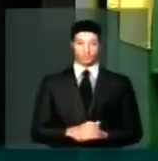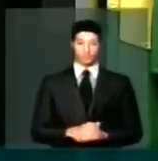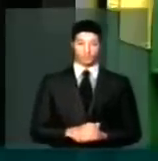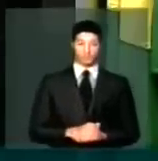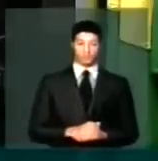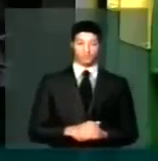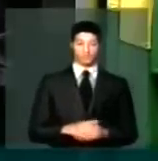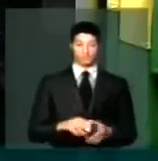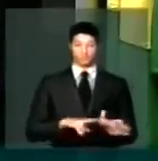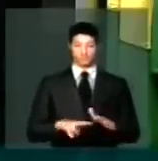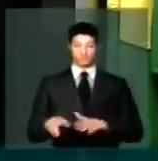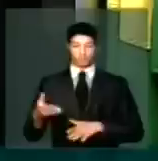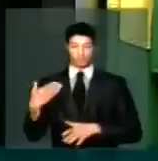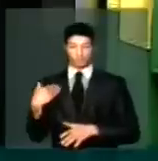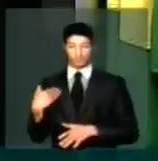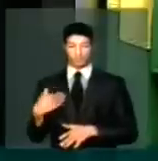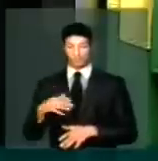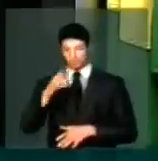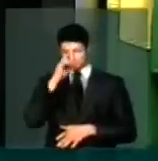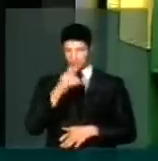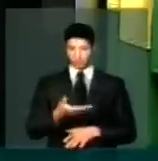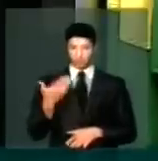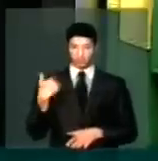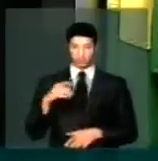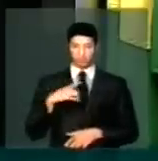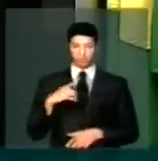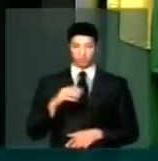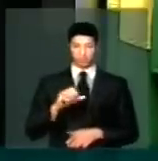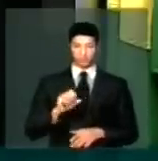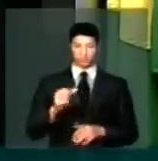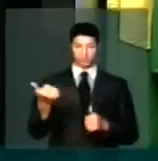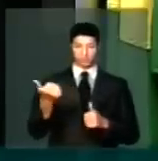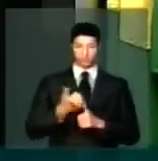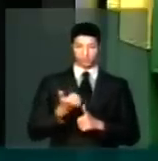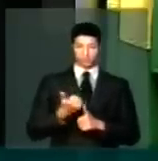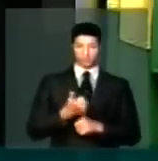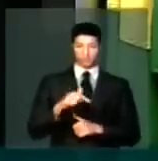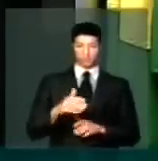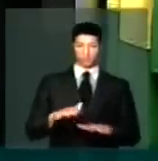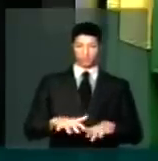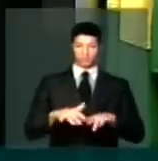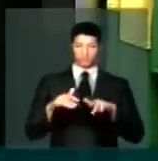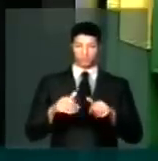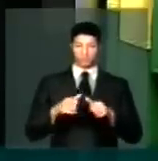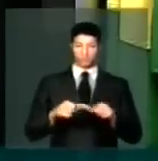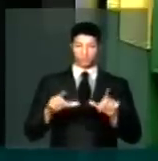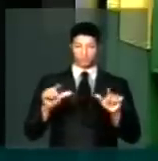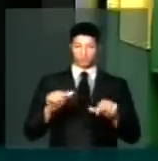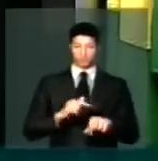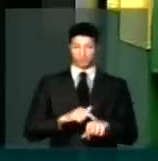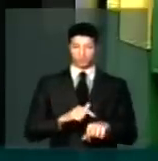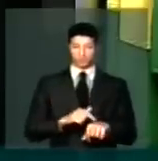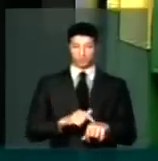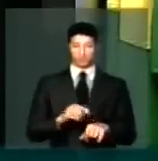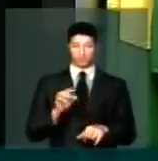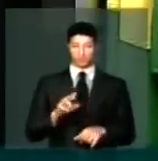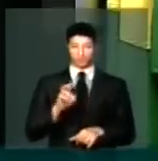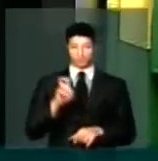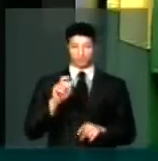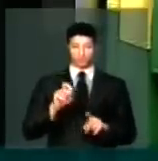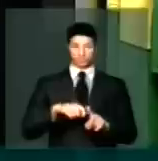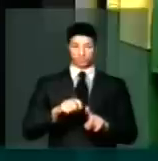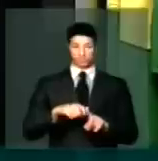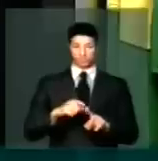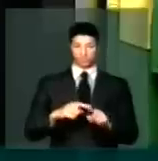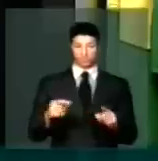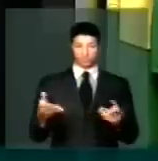Na sessão passada, no mandato passado, nós tivemos como suplente aqui na Câmara Federal. Ficamos muito pouco tempo, apenas